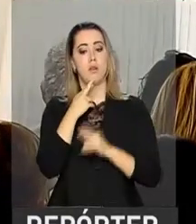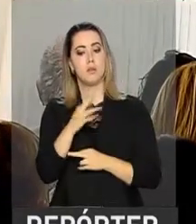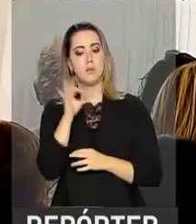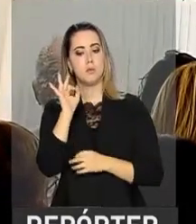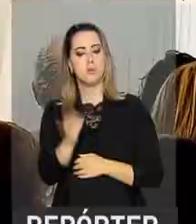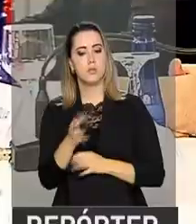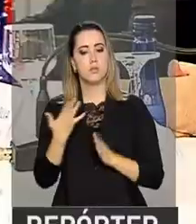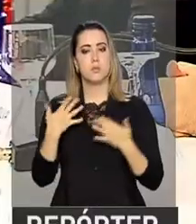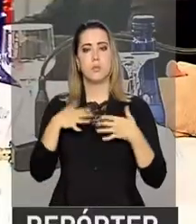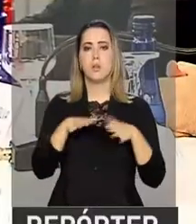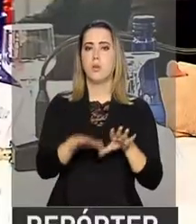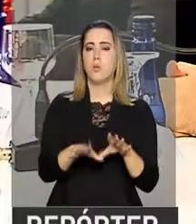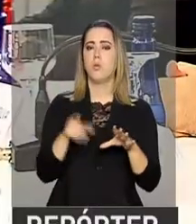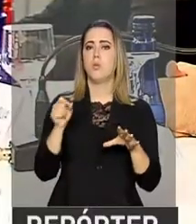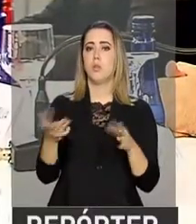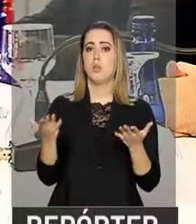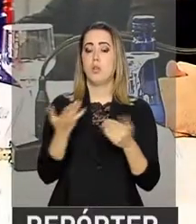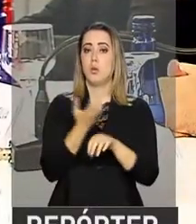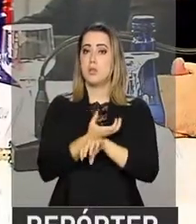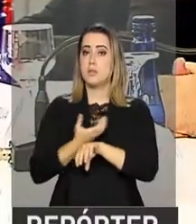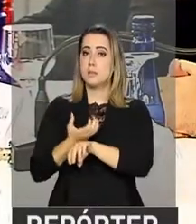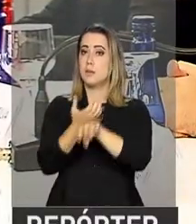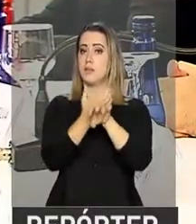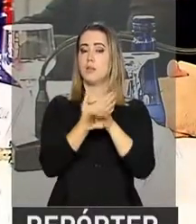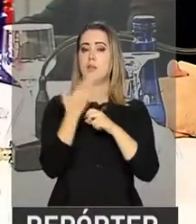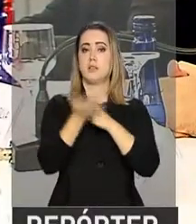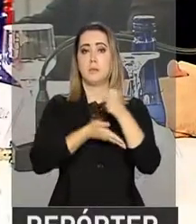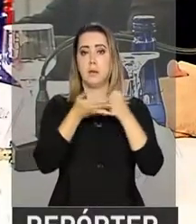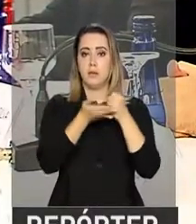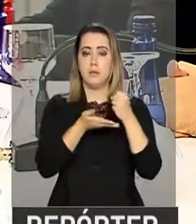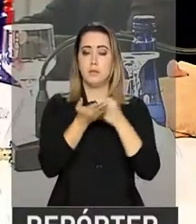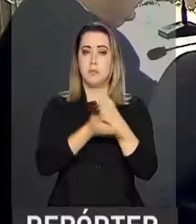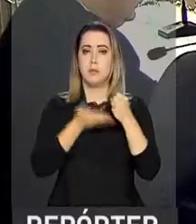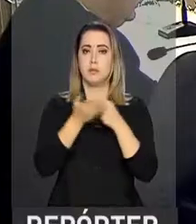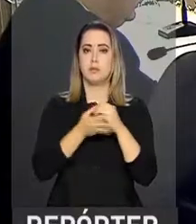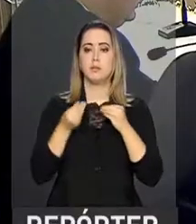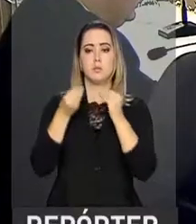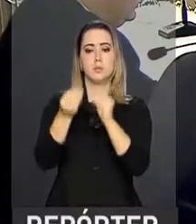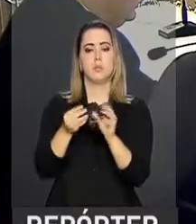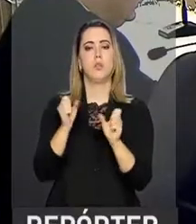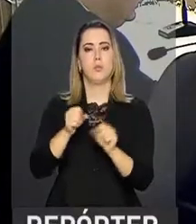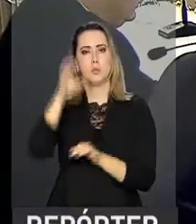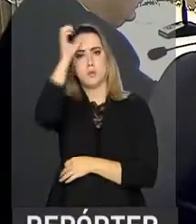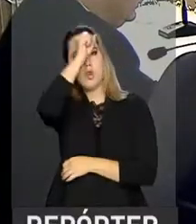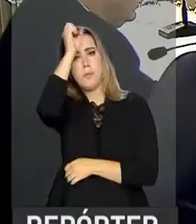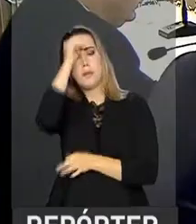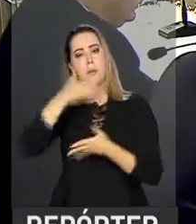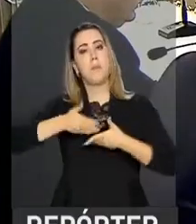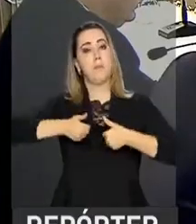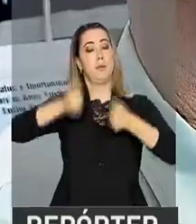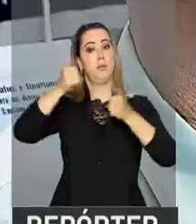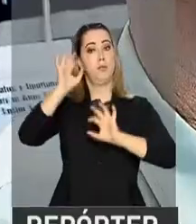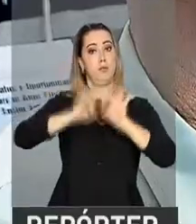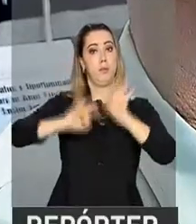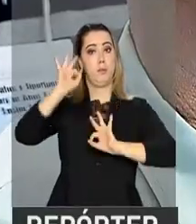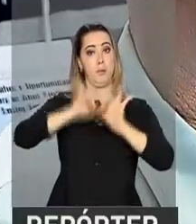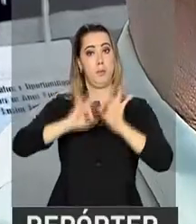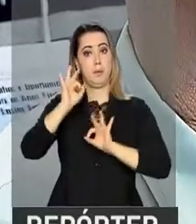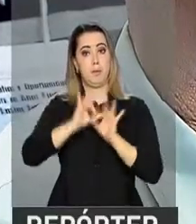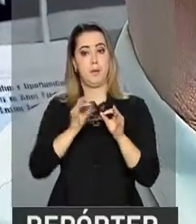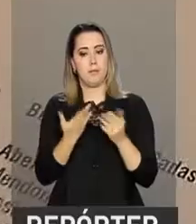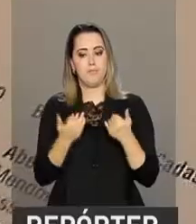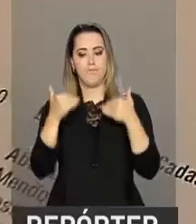serem incluídas na base comum curricular, que além de assegurar o aprendizado, deve preparar o adolescente